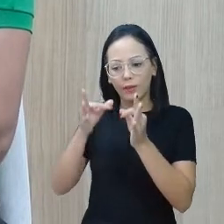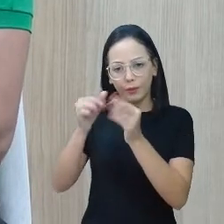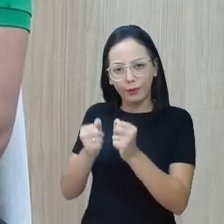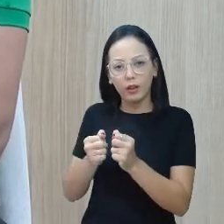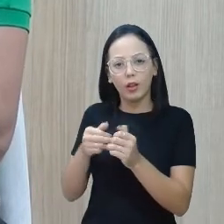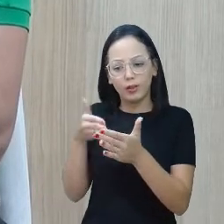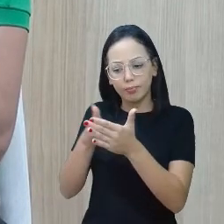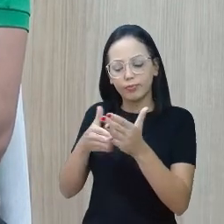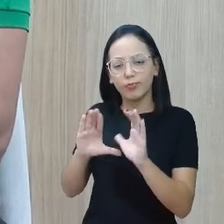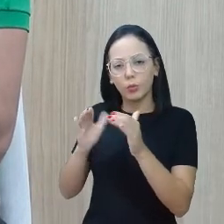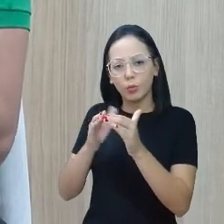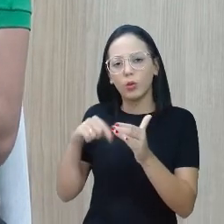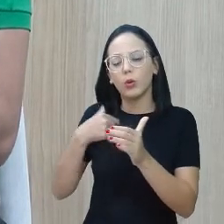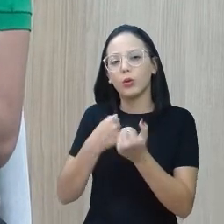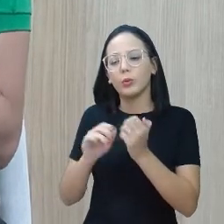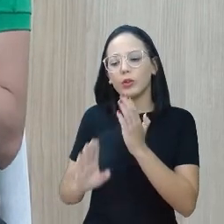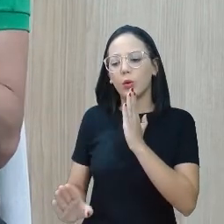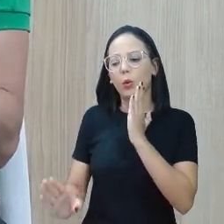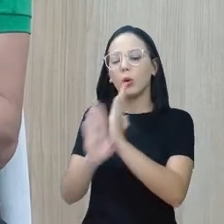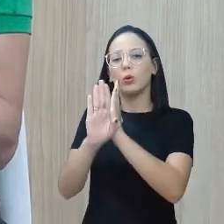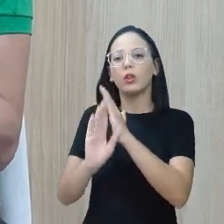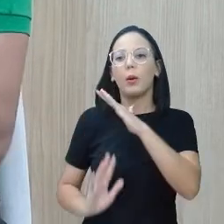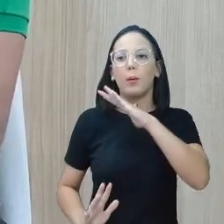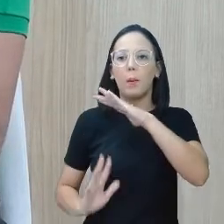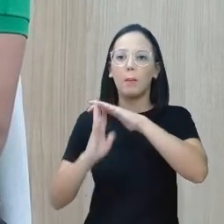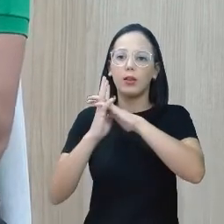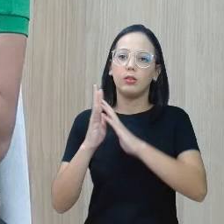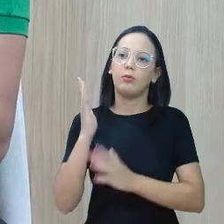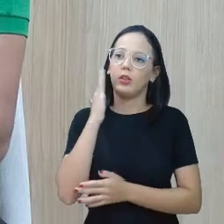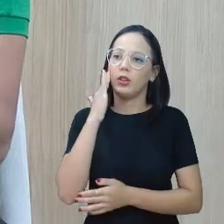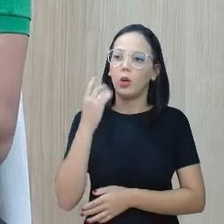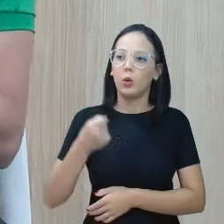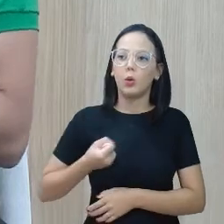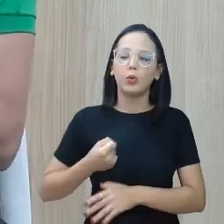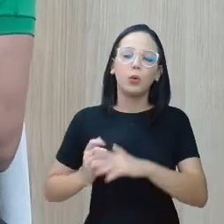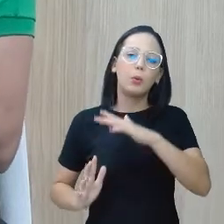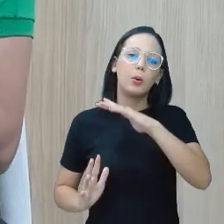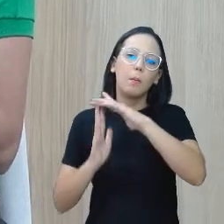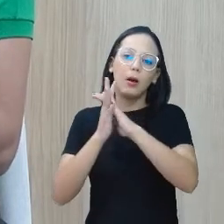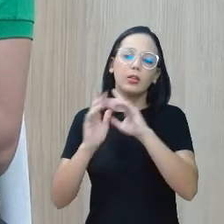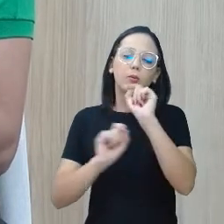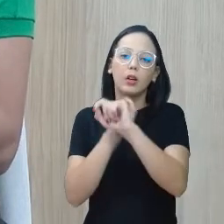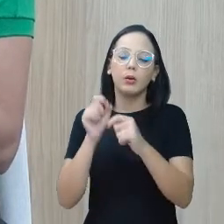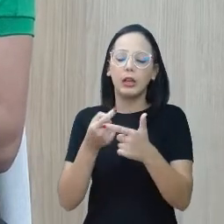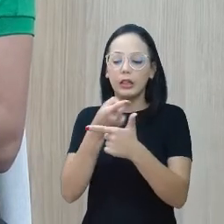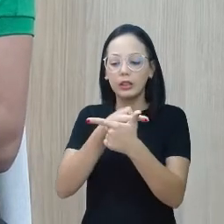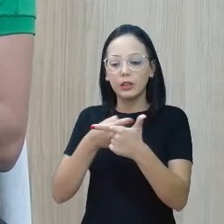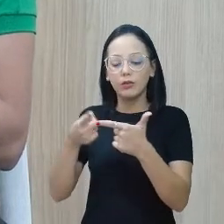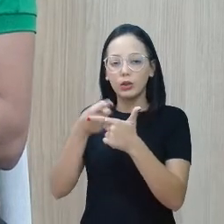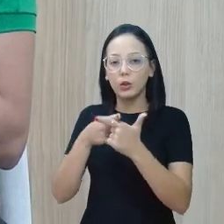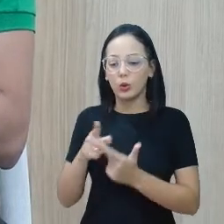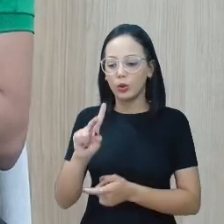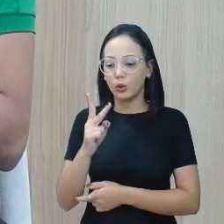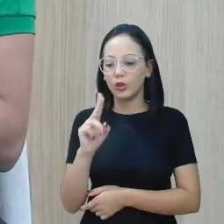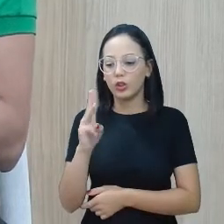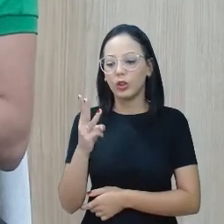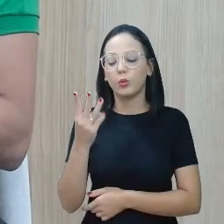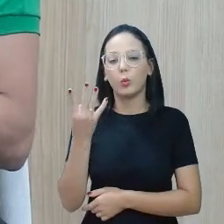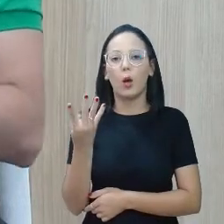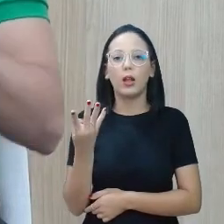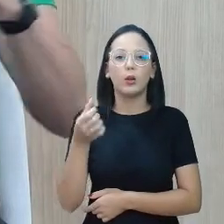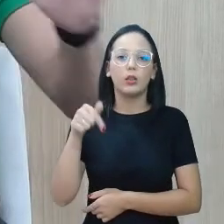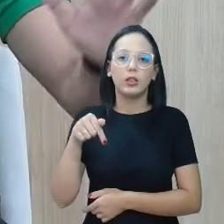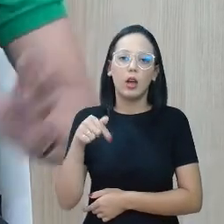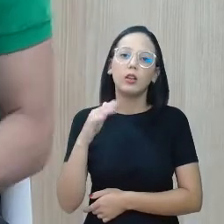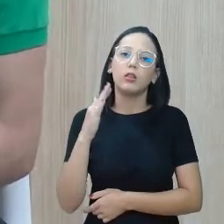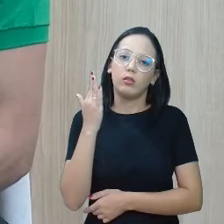Tem como a gente encontrar o seu máximo, o seu valor máximo, que é divisor de 2, 3, 4,